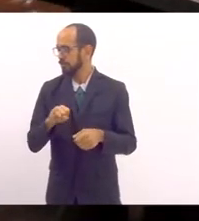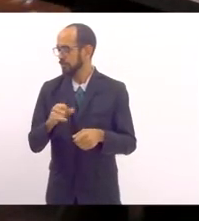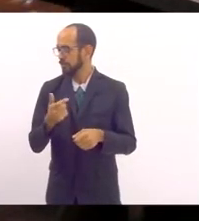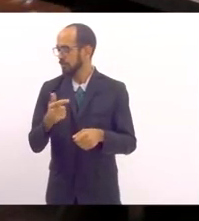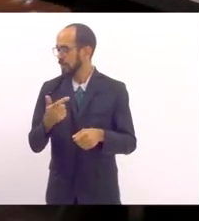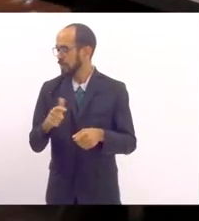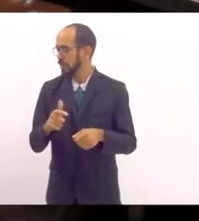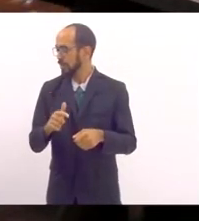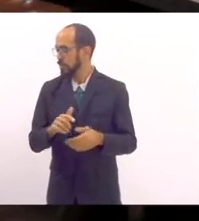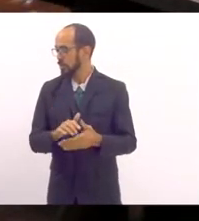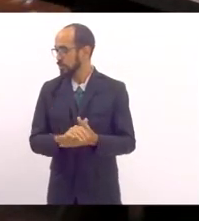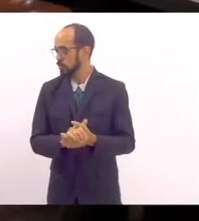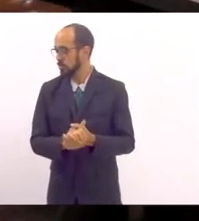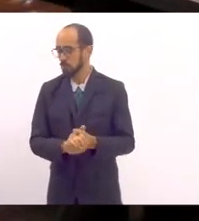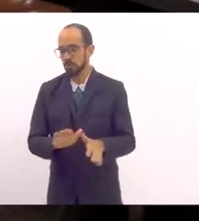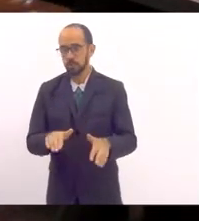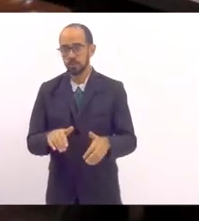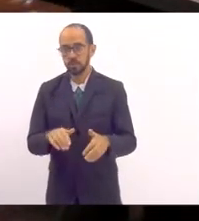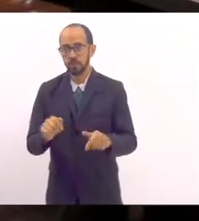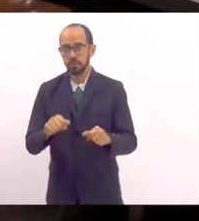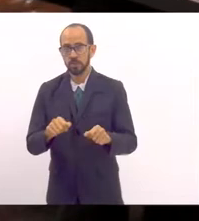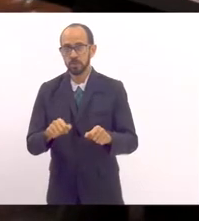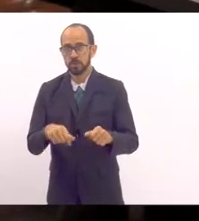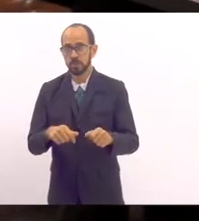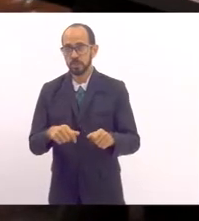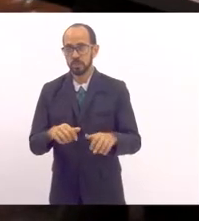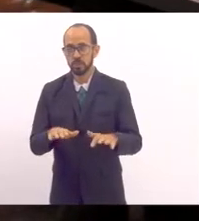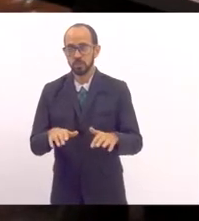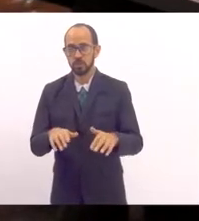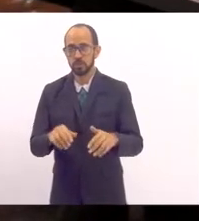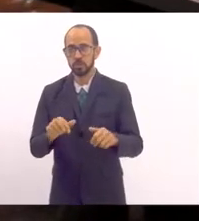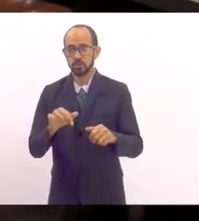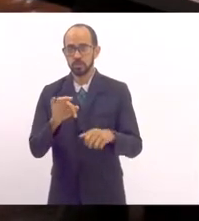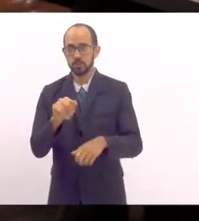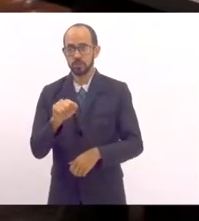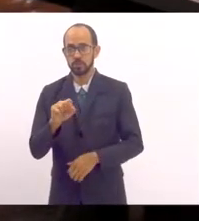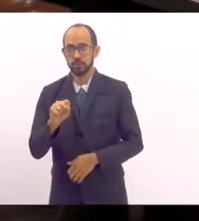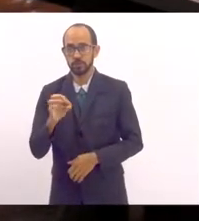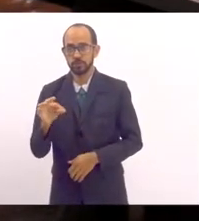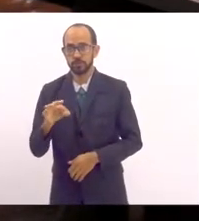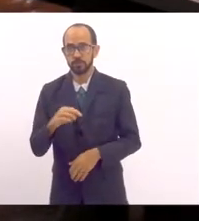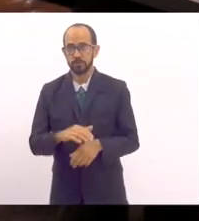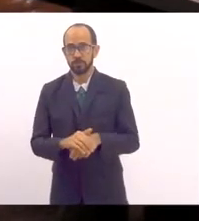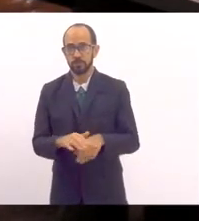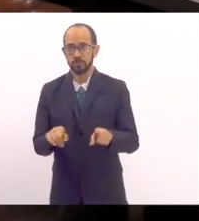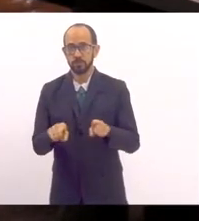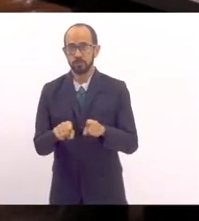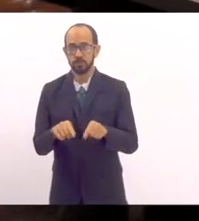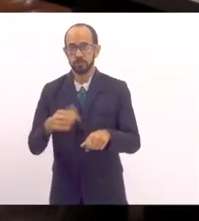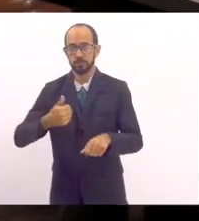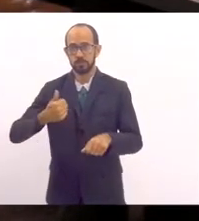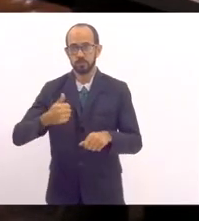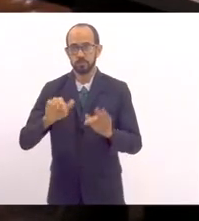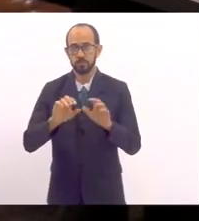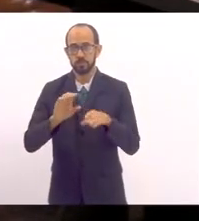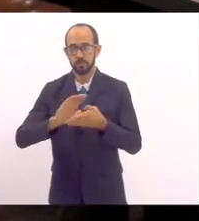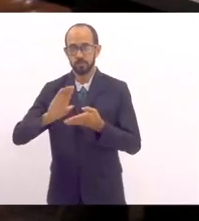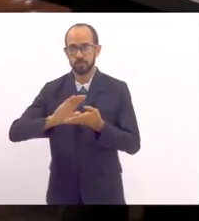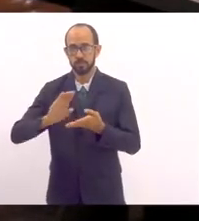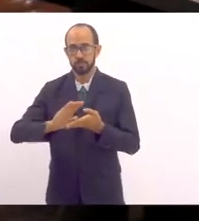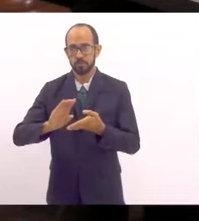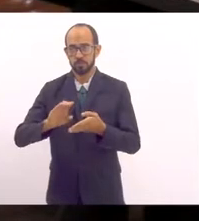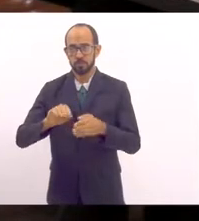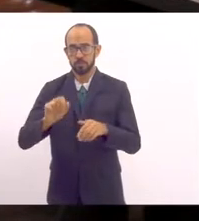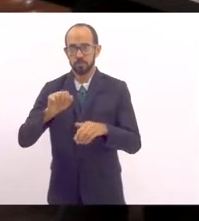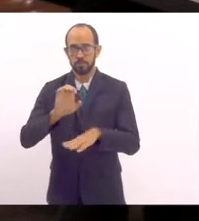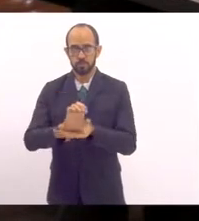que representam o nosso Estado e o FEST, que, no primeiro Conselho Estadual de Turismo, ele